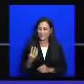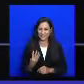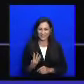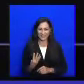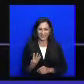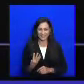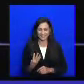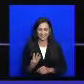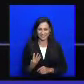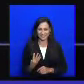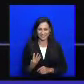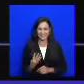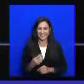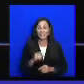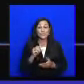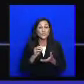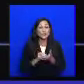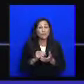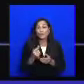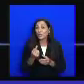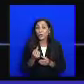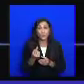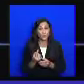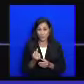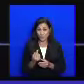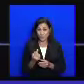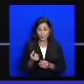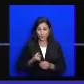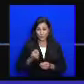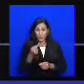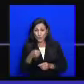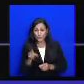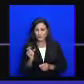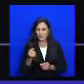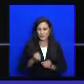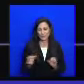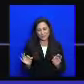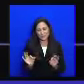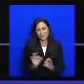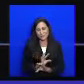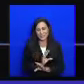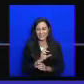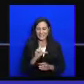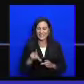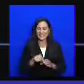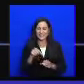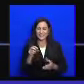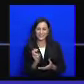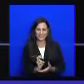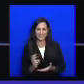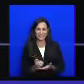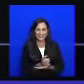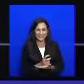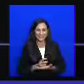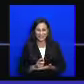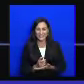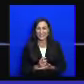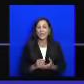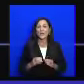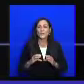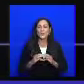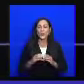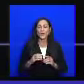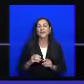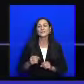bola 64. Só falta mais um número. Último número para fecharmos as 5 dezenas da Quina. Vem chegando,